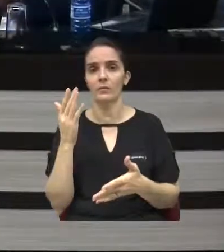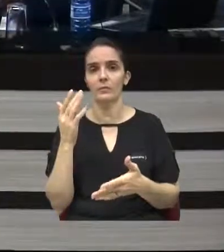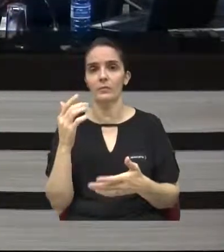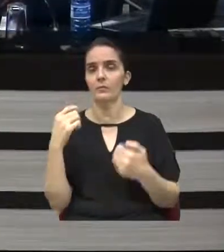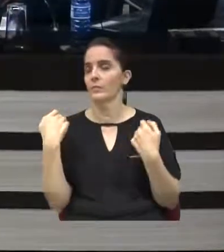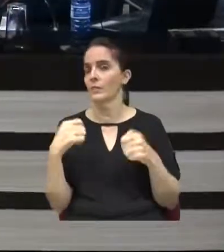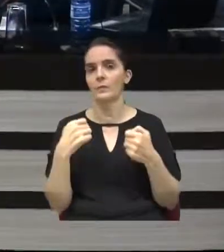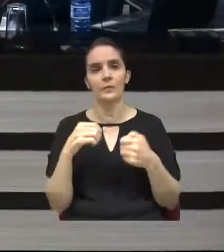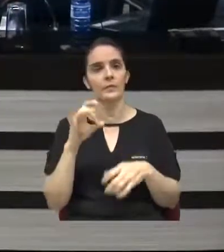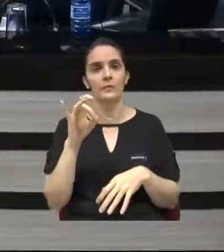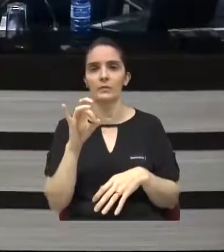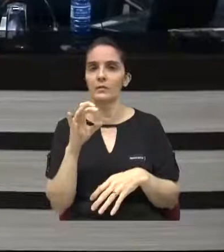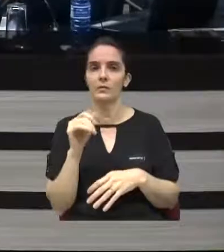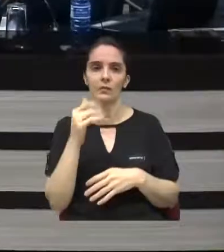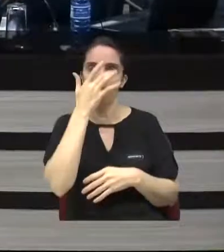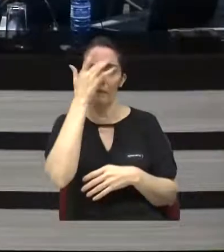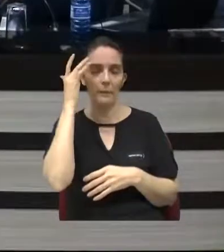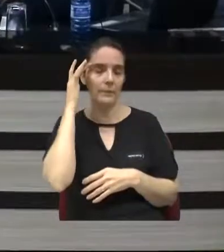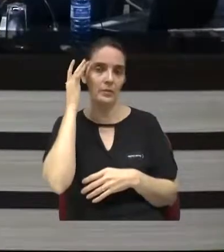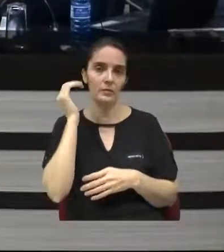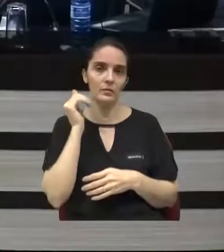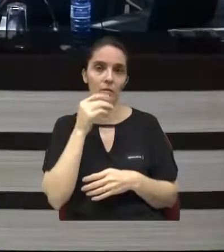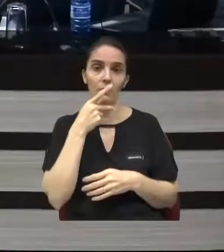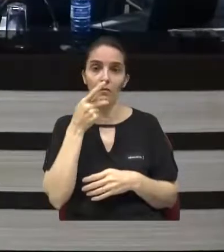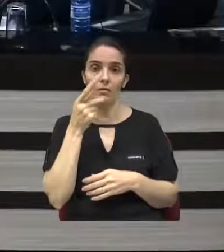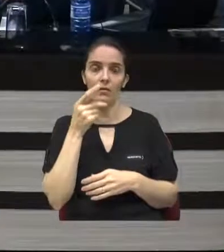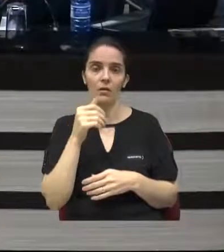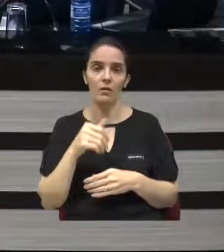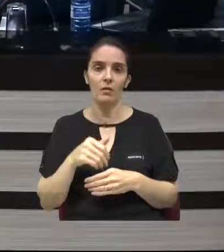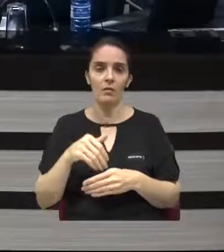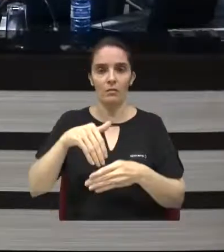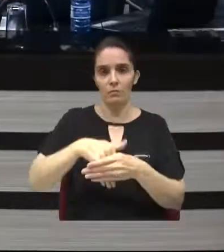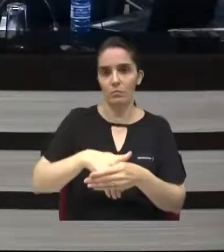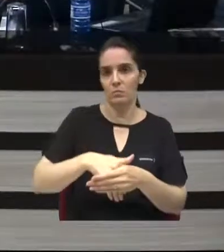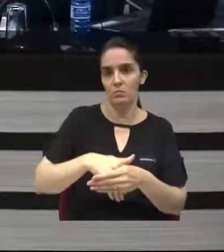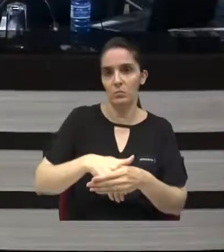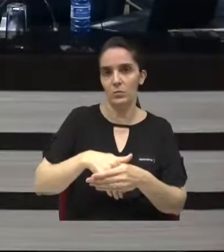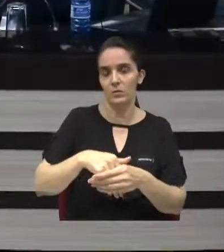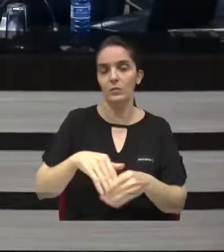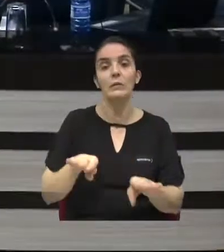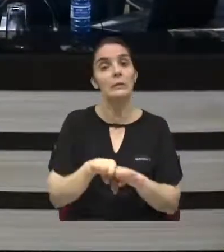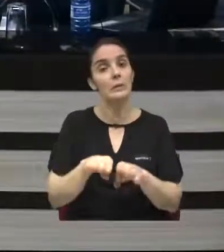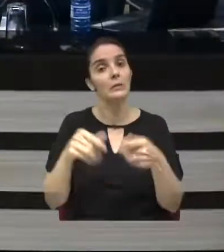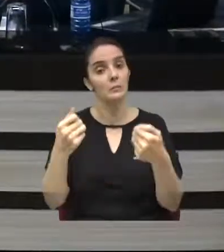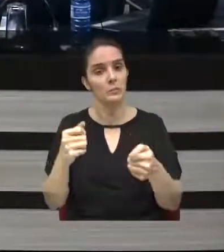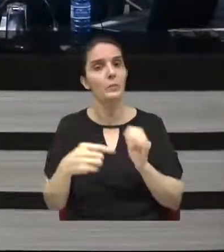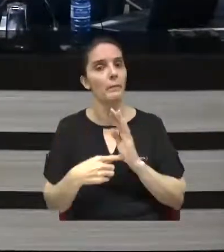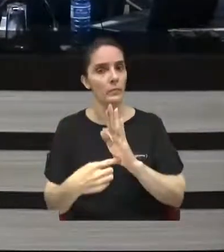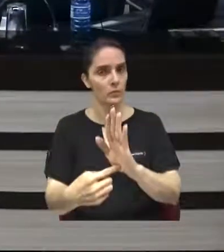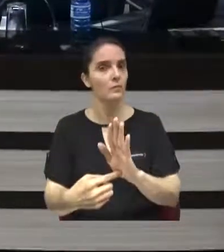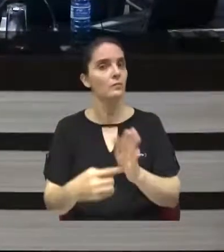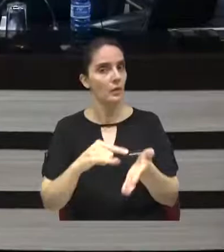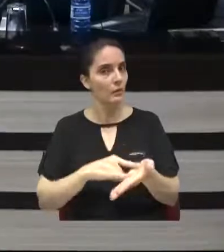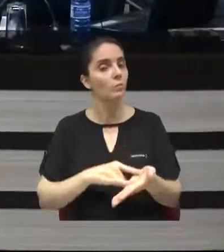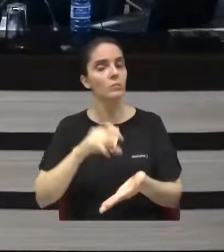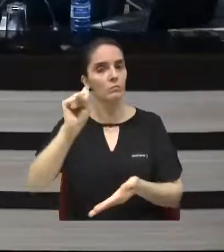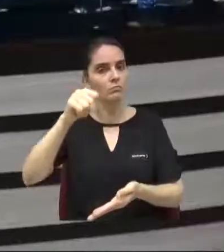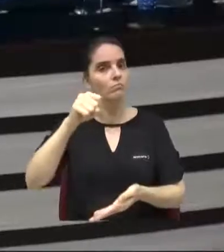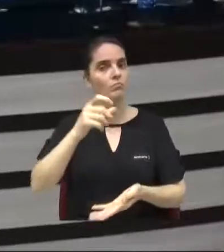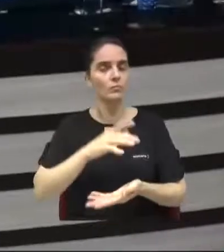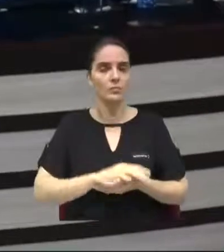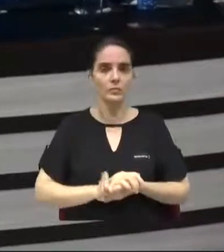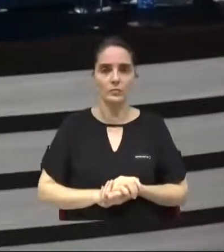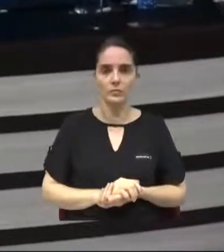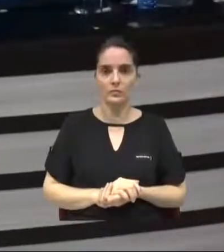ao denunciante figurar como eleitor, mas sim provar com documento próprio que está no pleno gozo de seus direitos, ou seja,